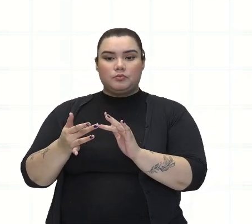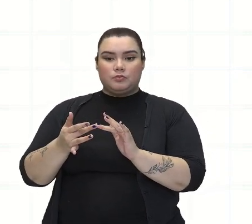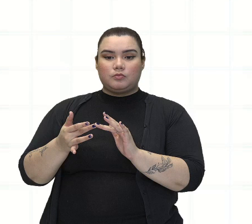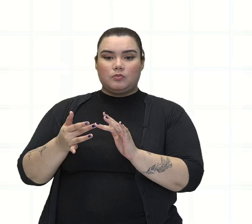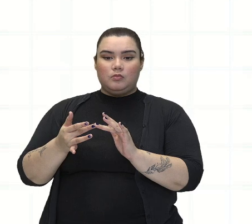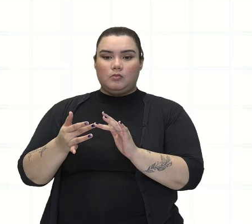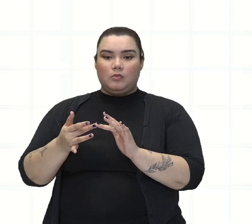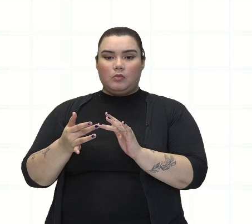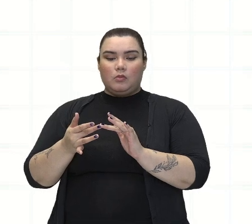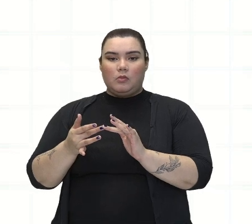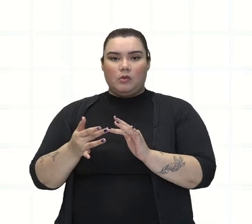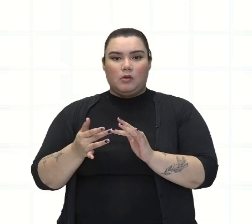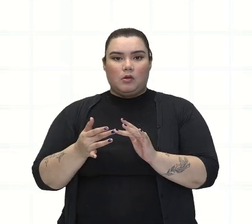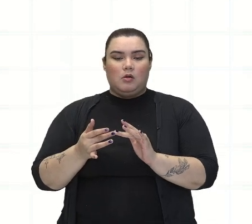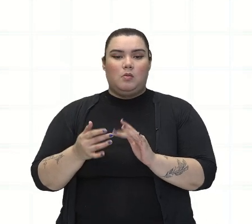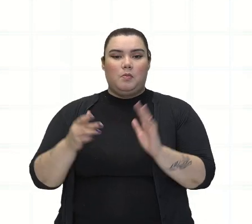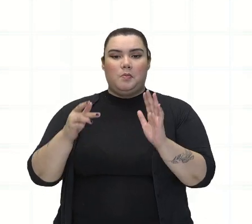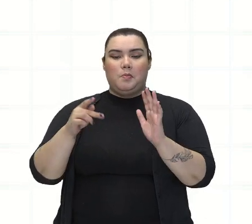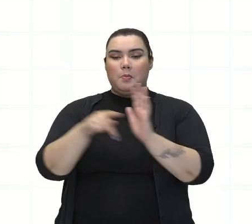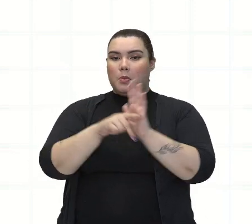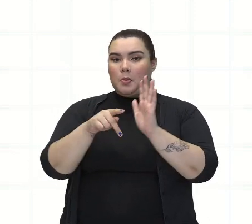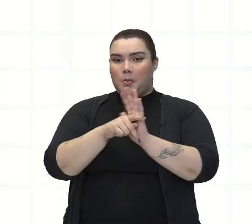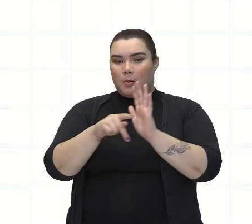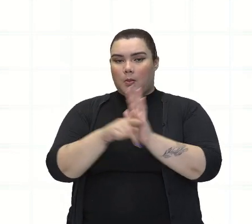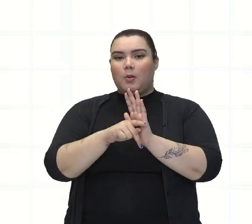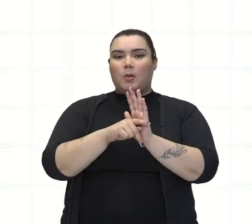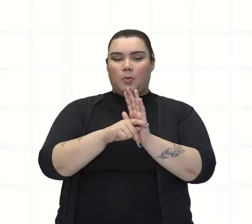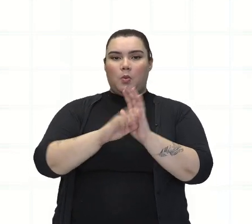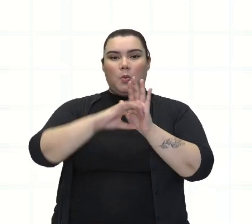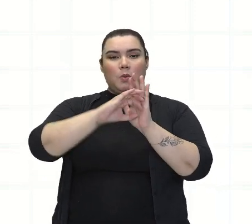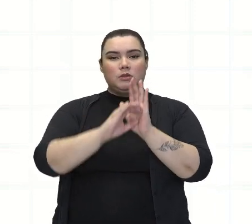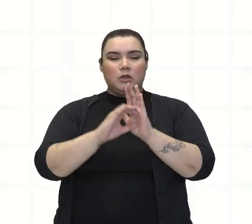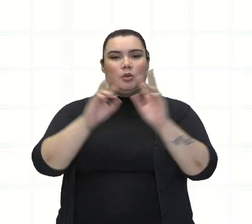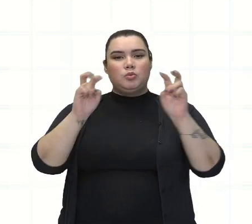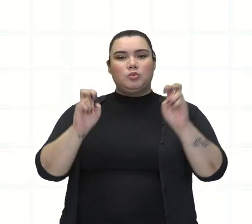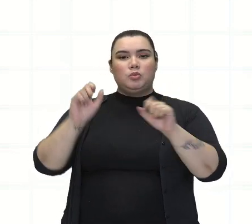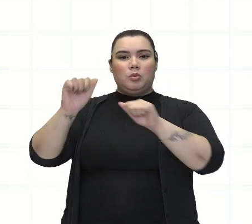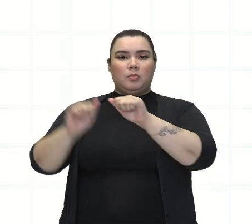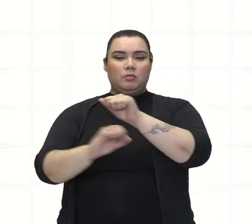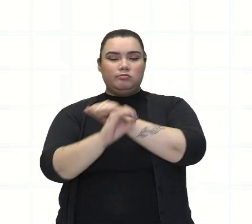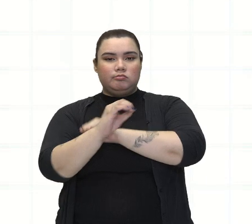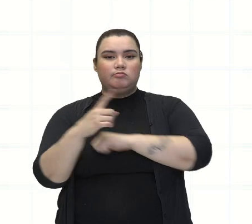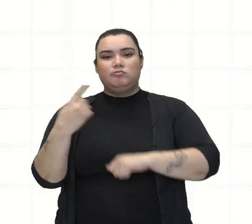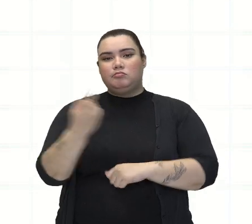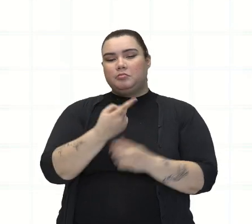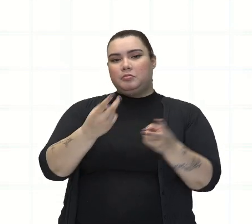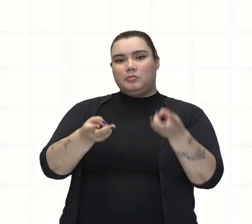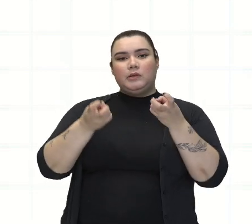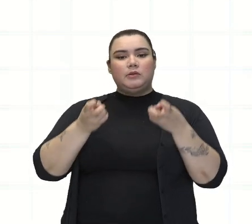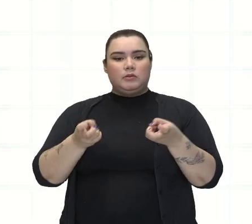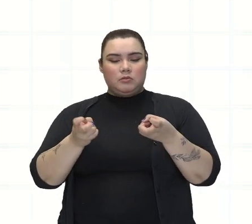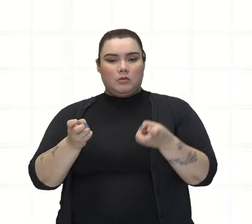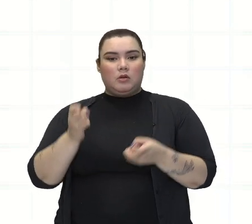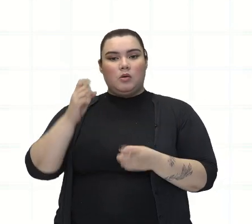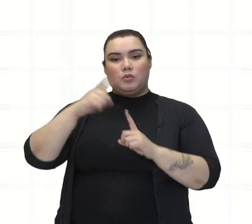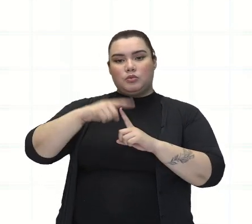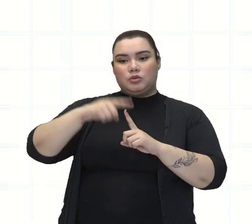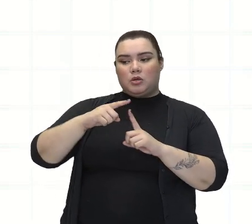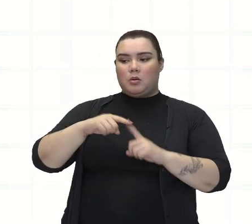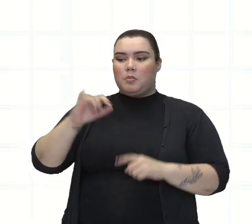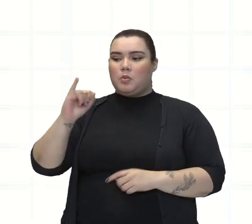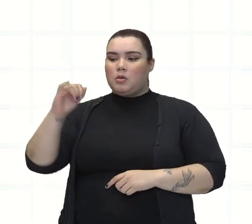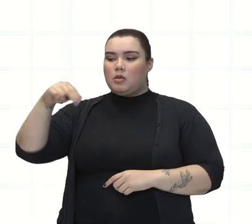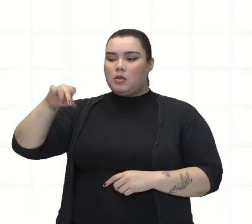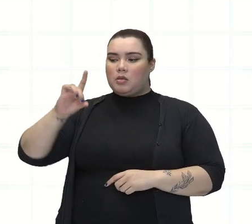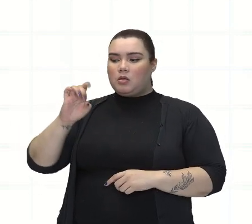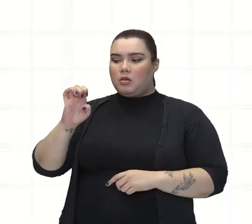essa própria materialização do conceito de artigo, a gente observa aqui, quando for indefinido, podemos